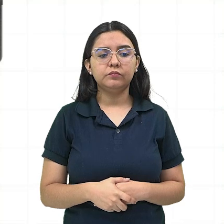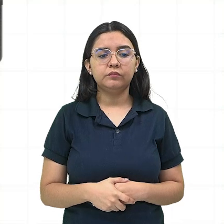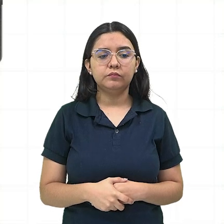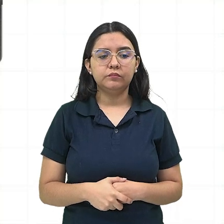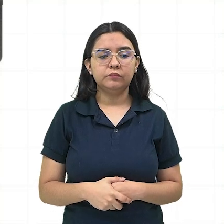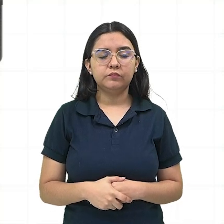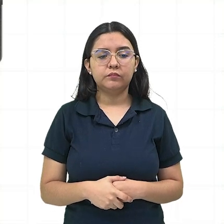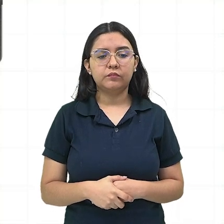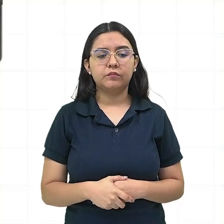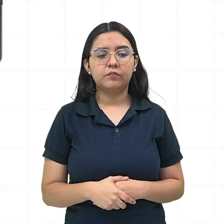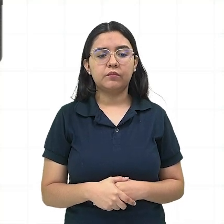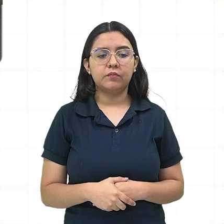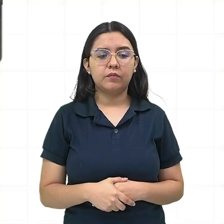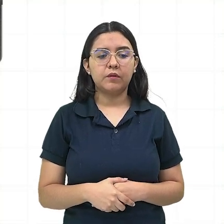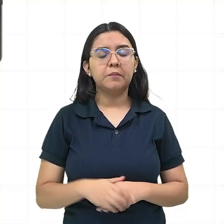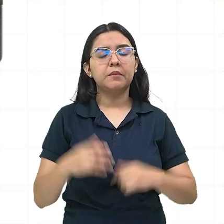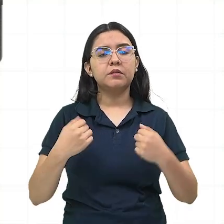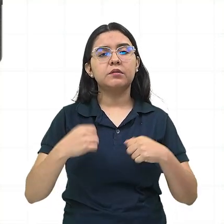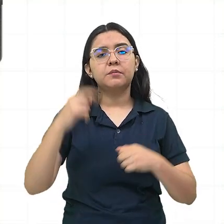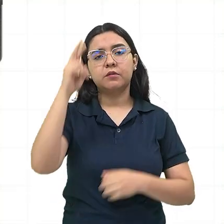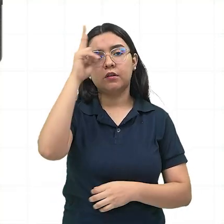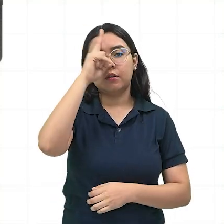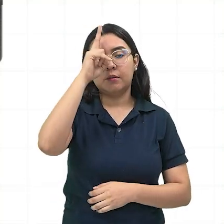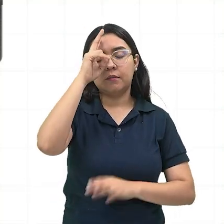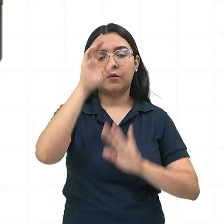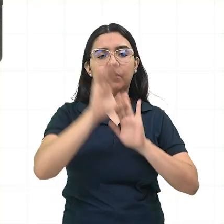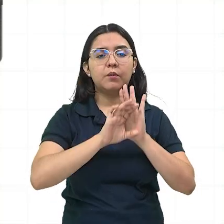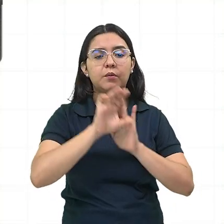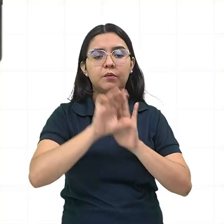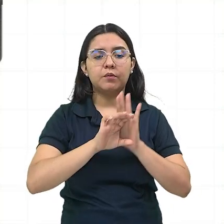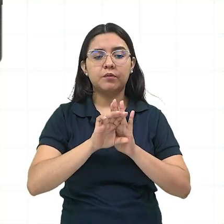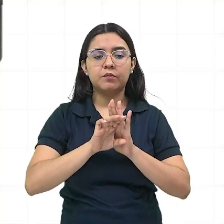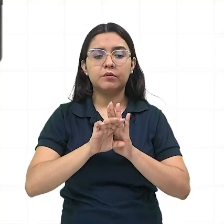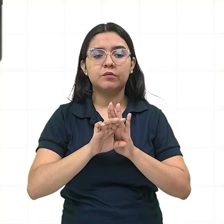nós temos que resgatar aquela ideia latina de